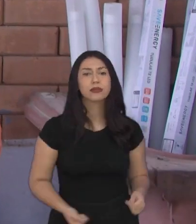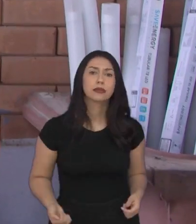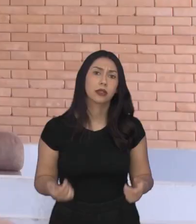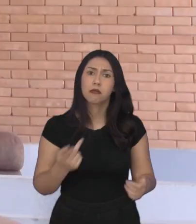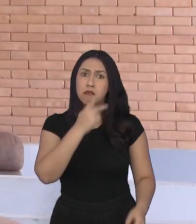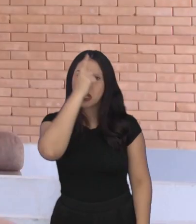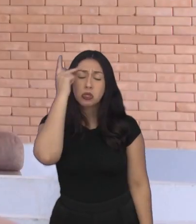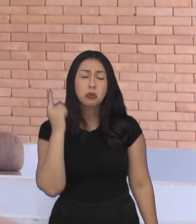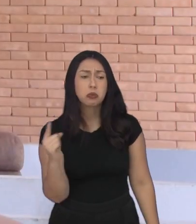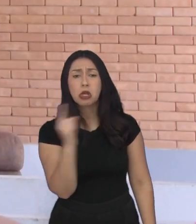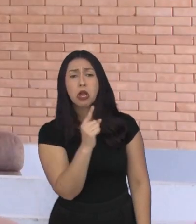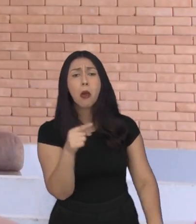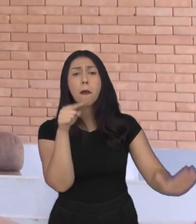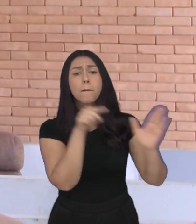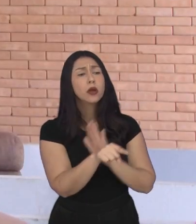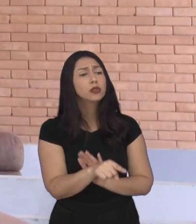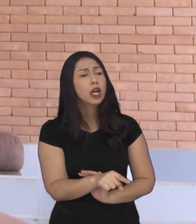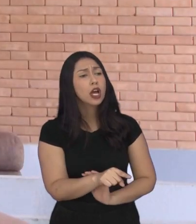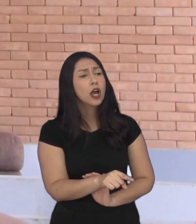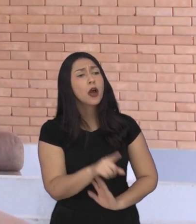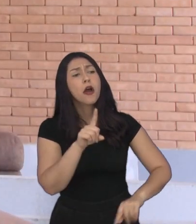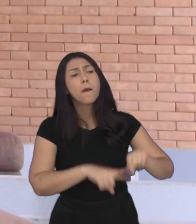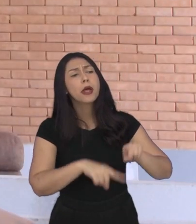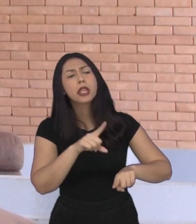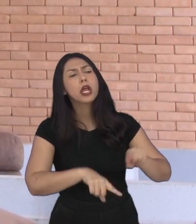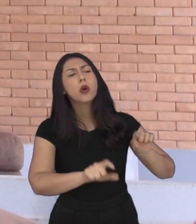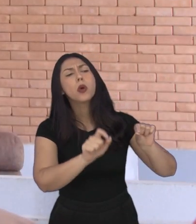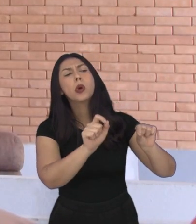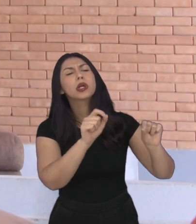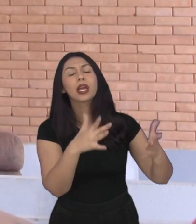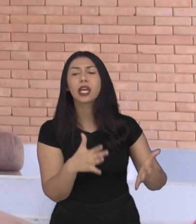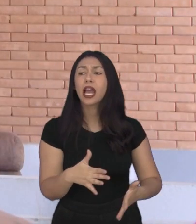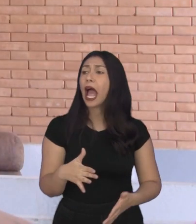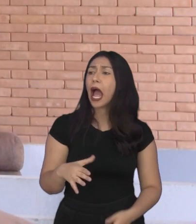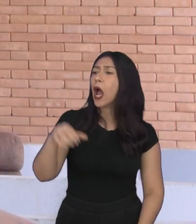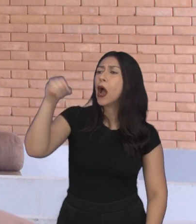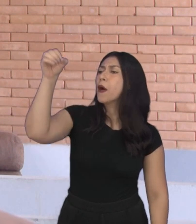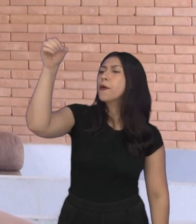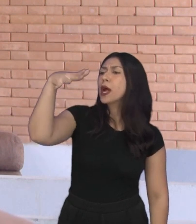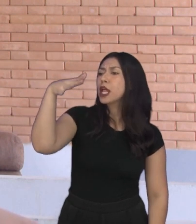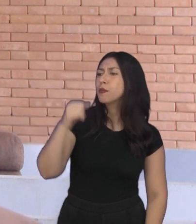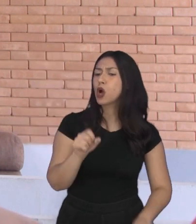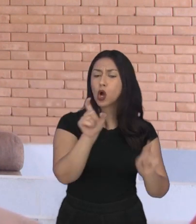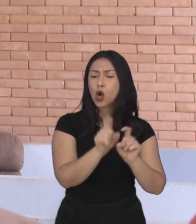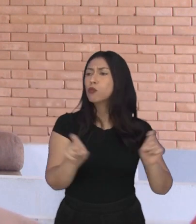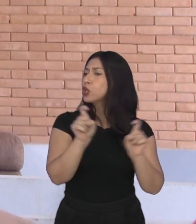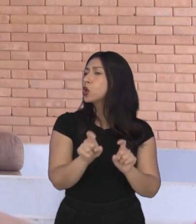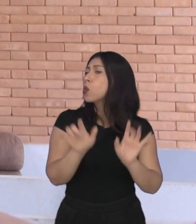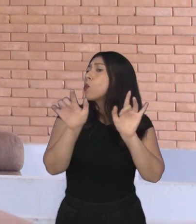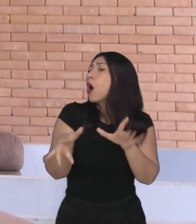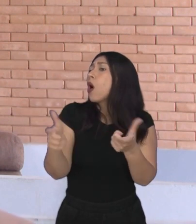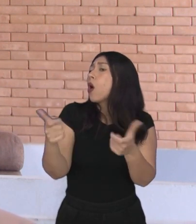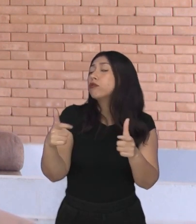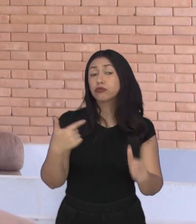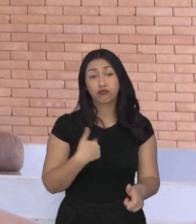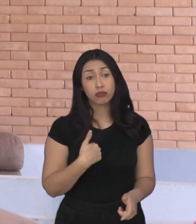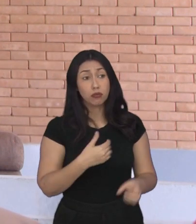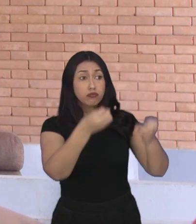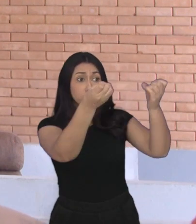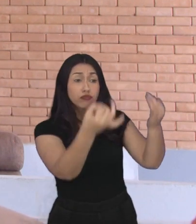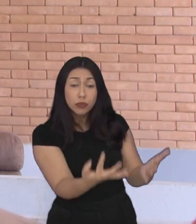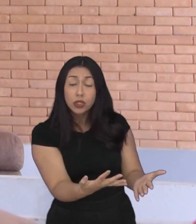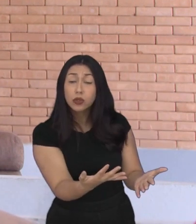uma multiplicação desordenada desses leucócitos. Existem 2 grandes grupos de leucemias, as leucemias agudas,